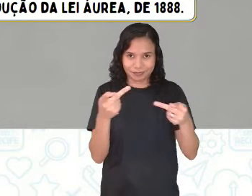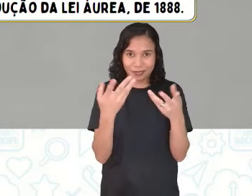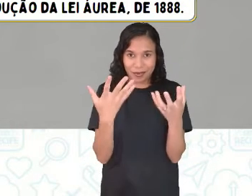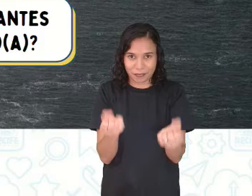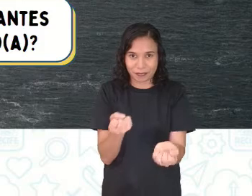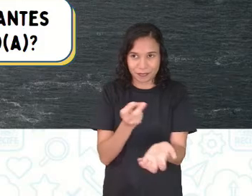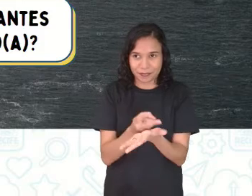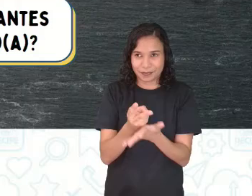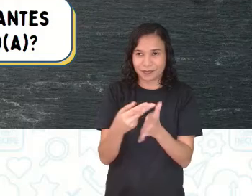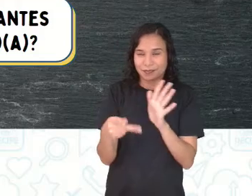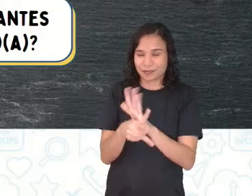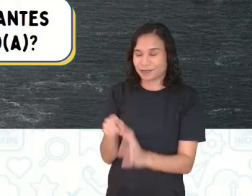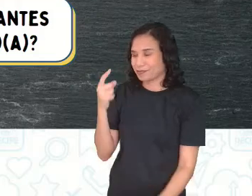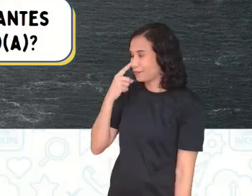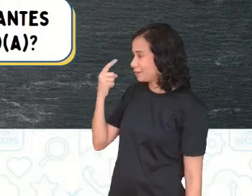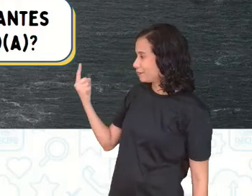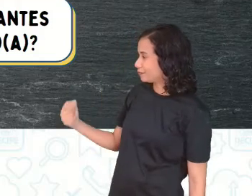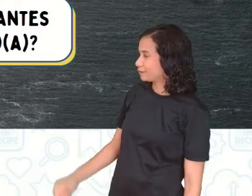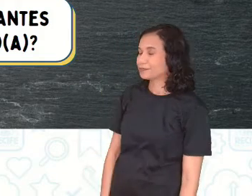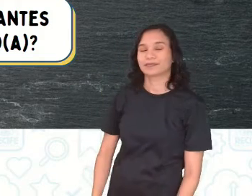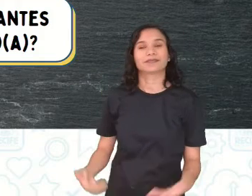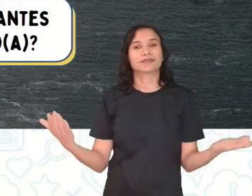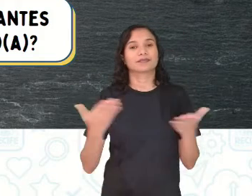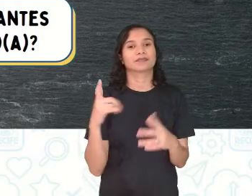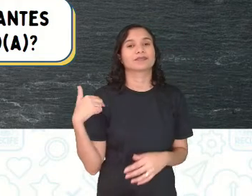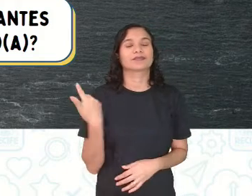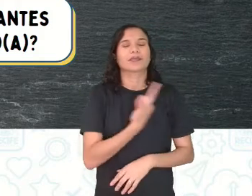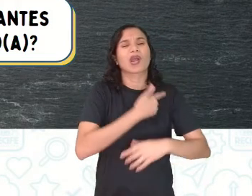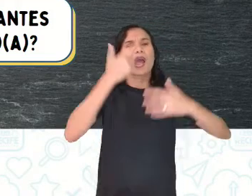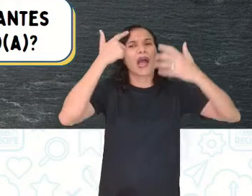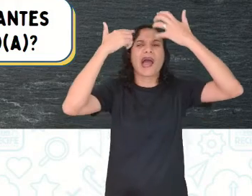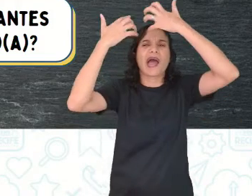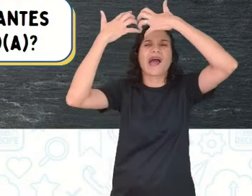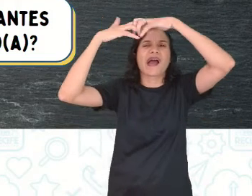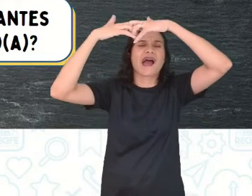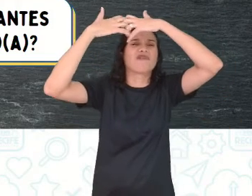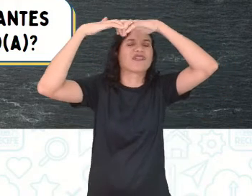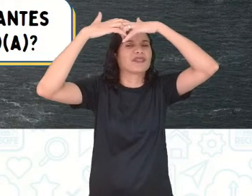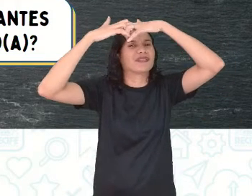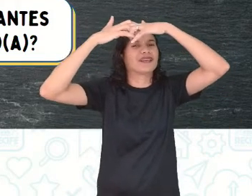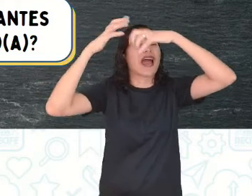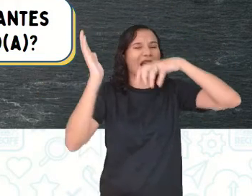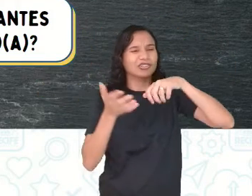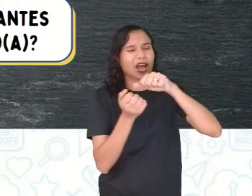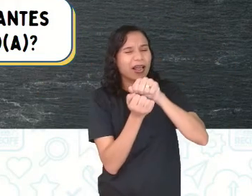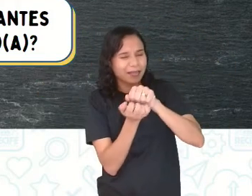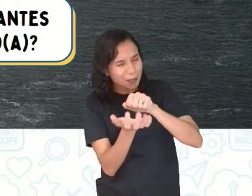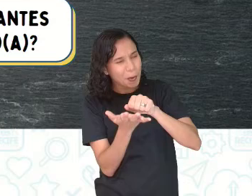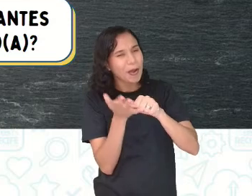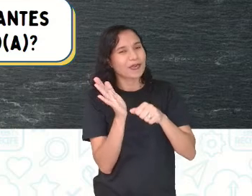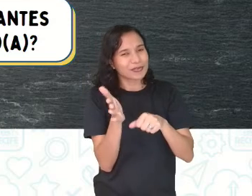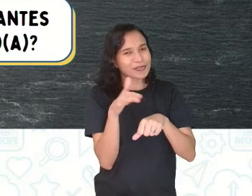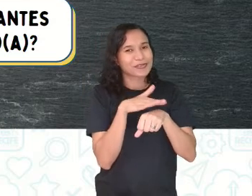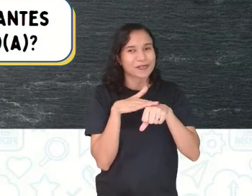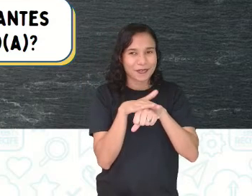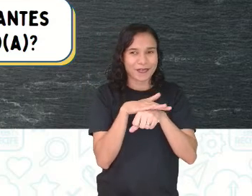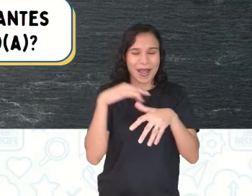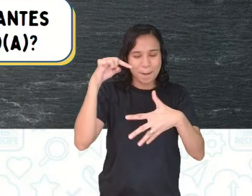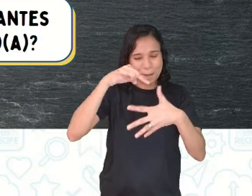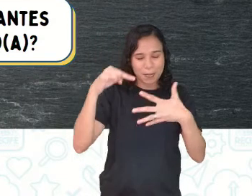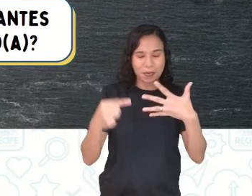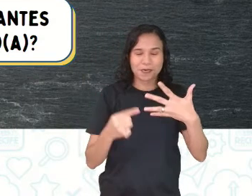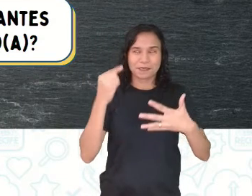vamos adiantar aqui. E aí vamos refletir, né? Que a gente já deu alguns spoilers, a gente já fez